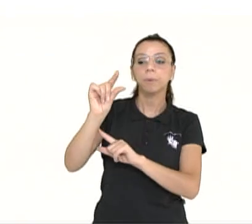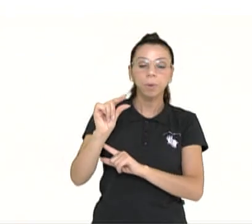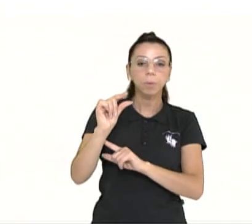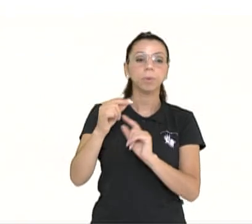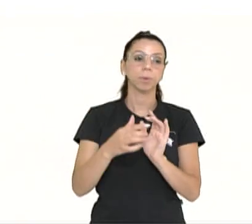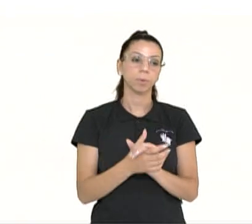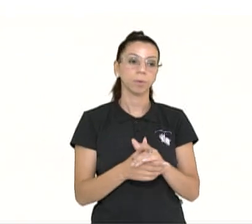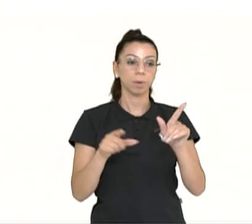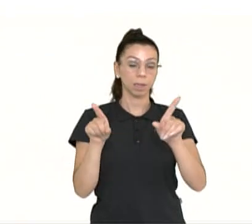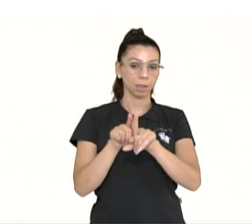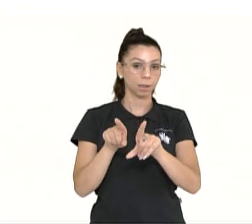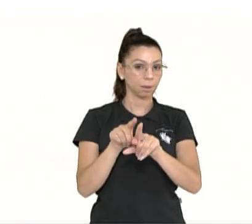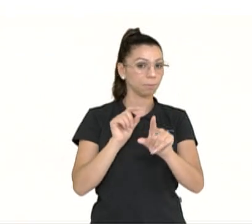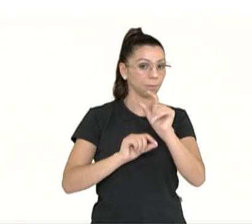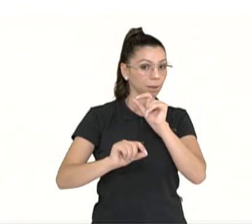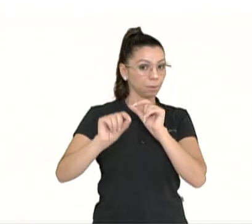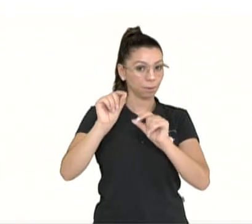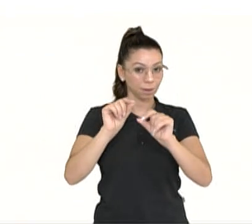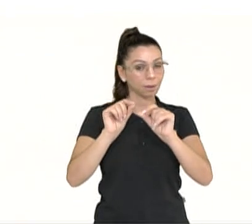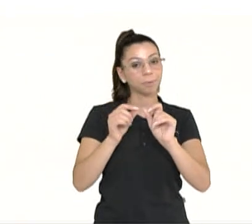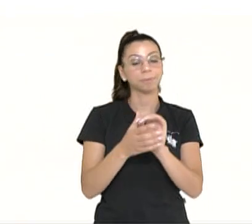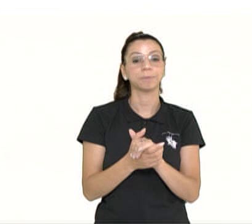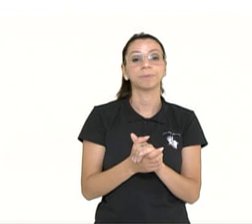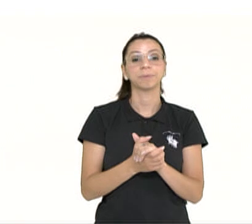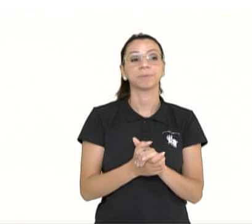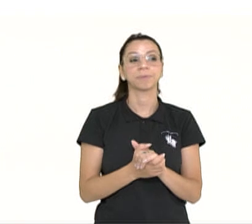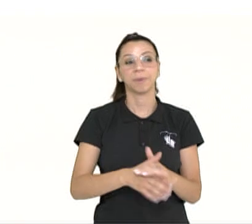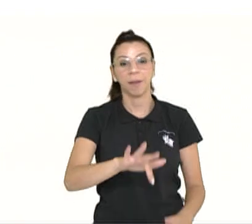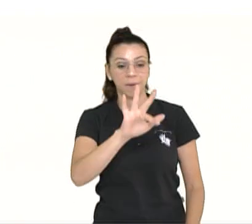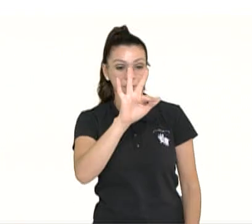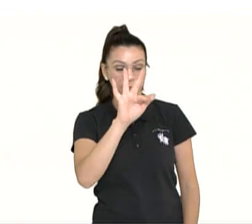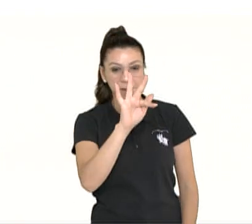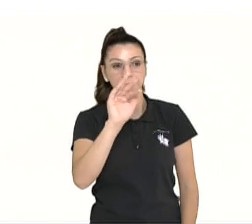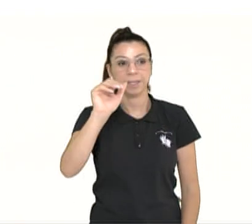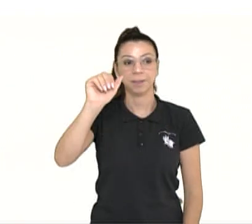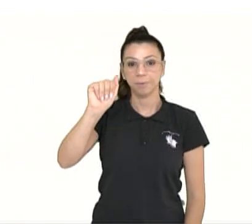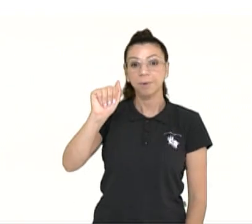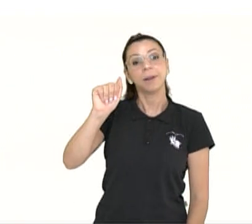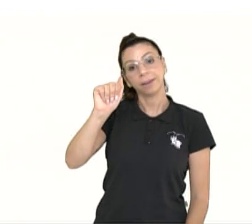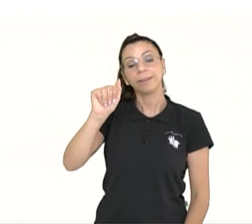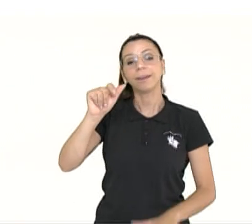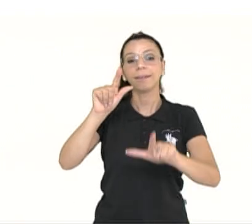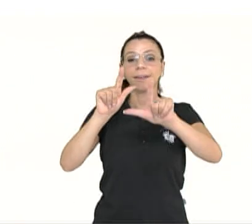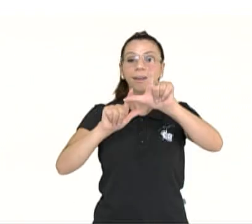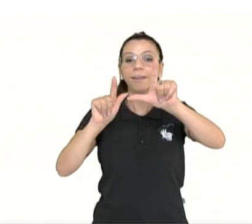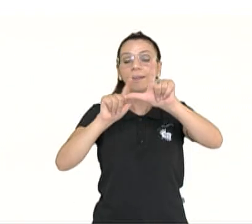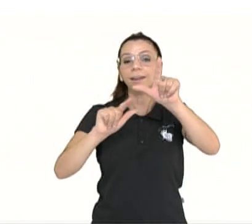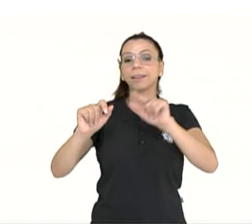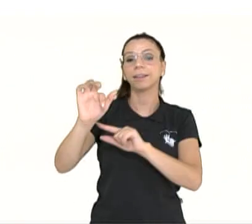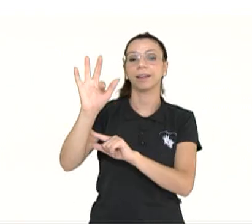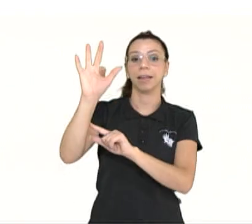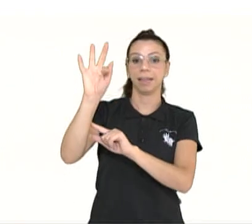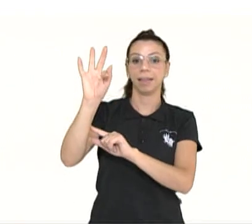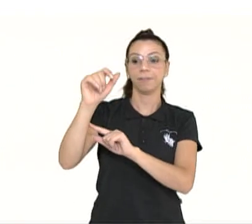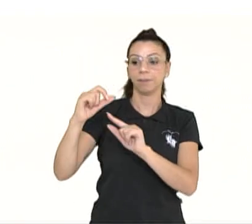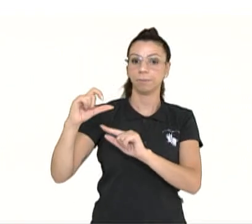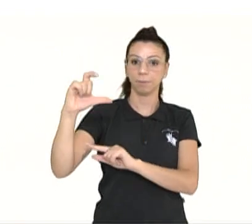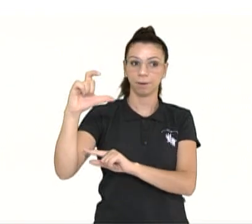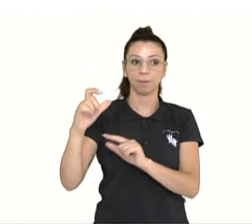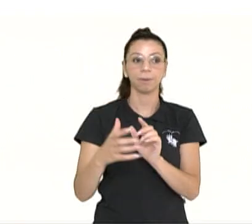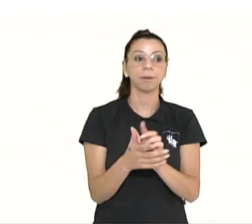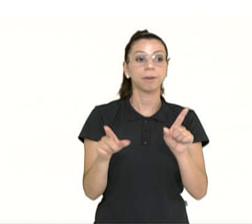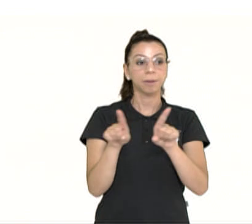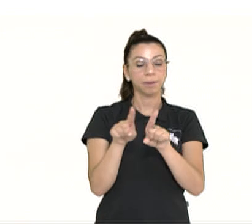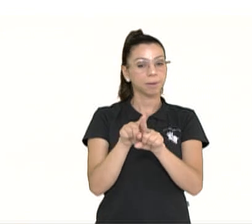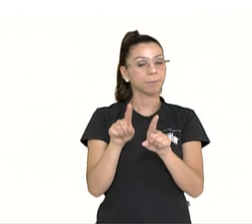a frequência acumulada já vem com letra maiúscula para não confundir, tá? Frequência acumulada, se ela é relativa, ela